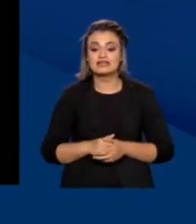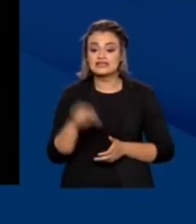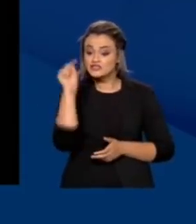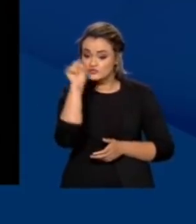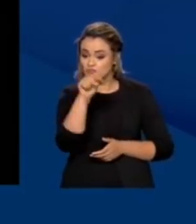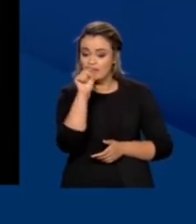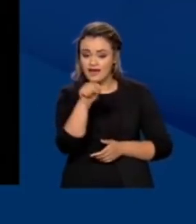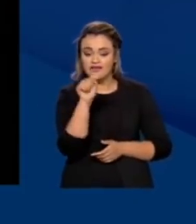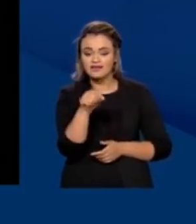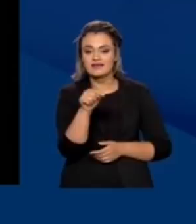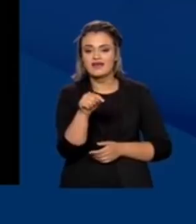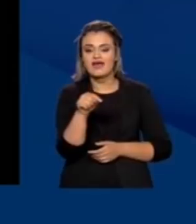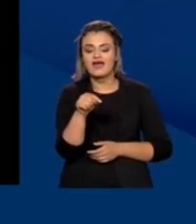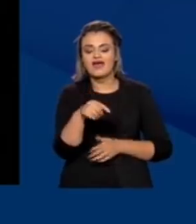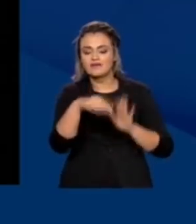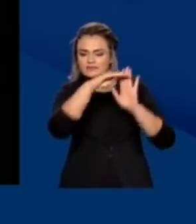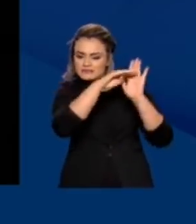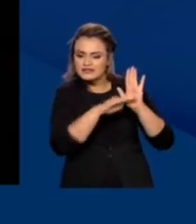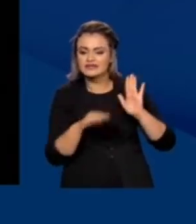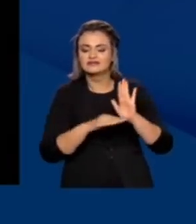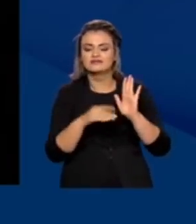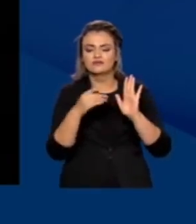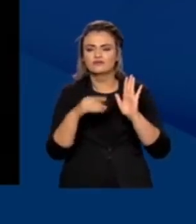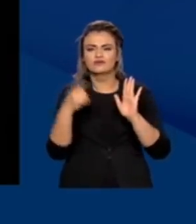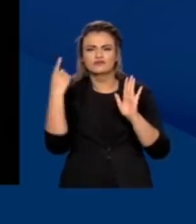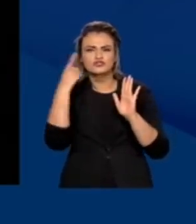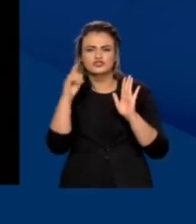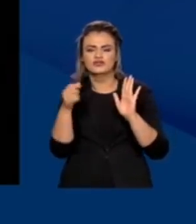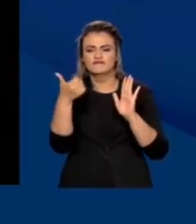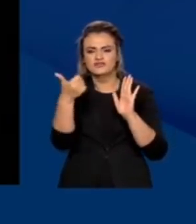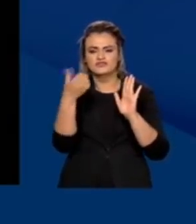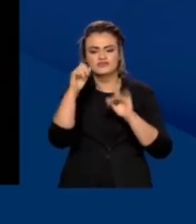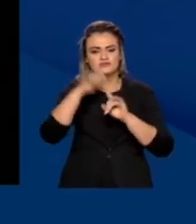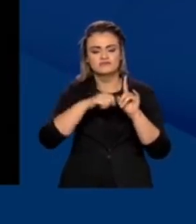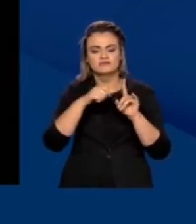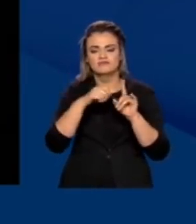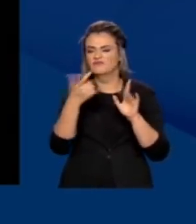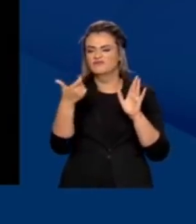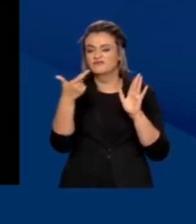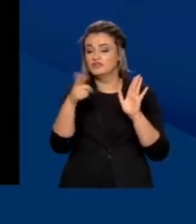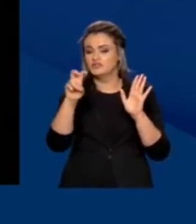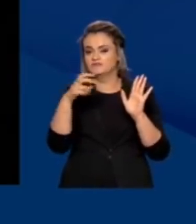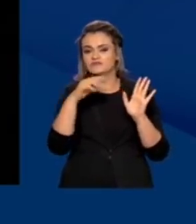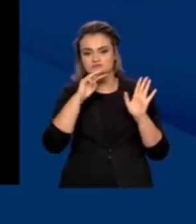uma projeção do Ministério da Saúde, datada de 25 de março,